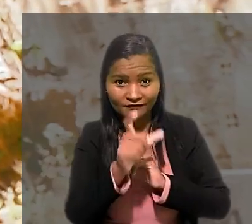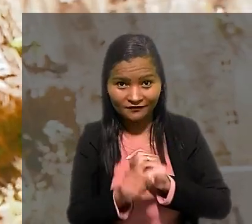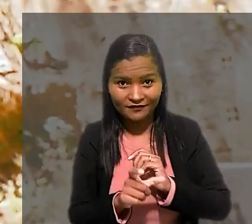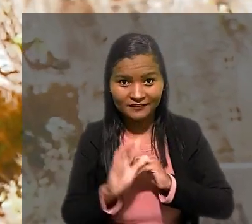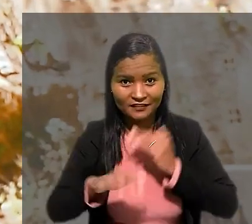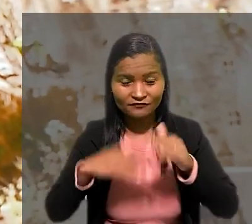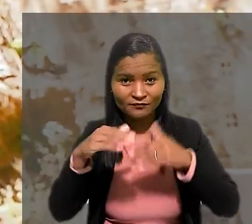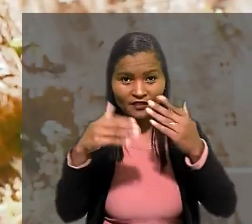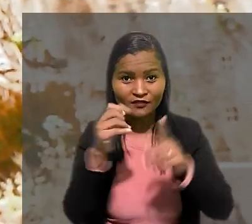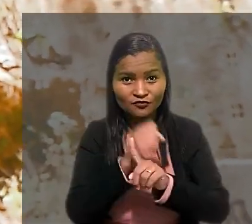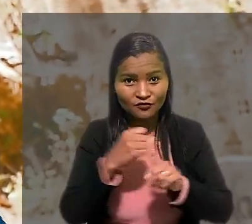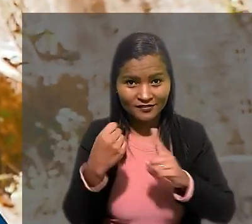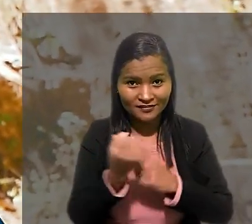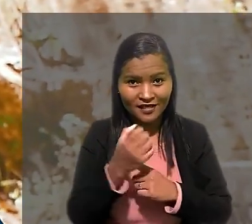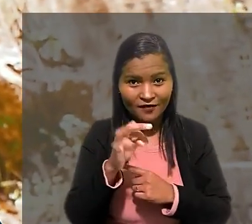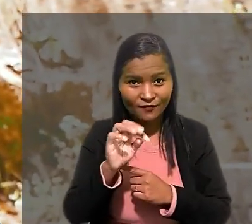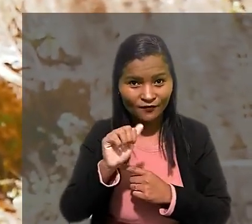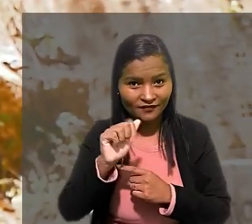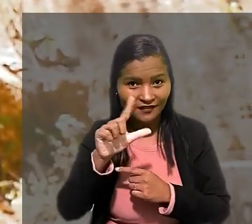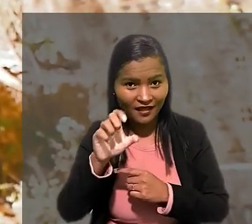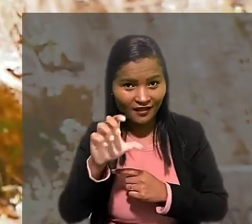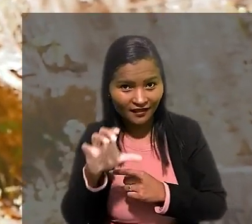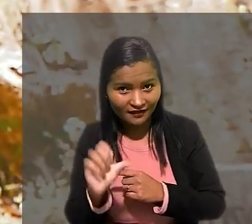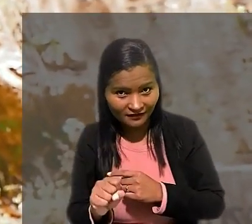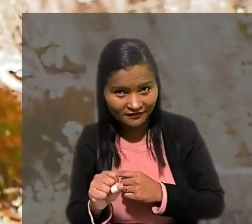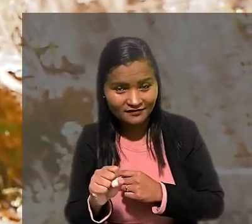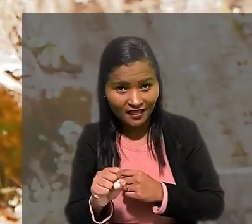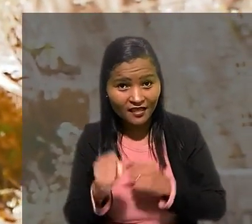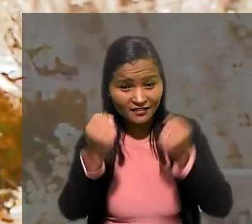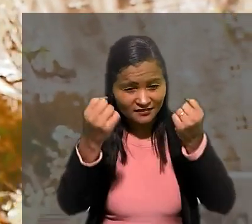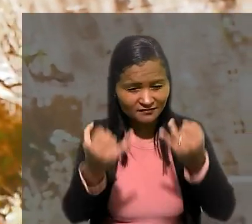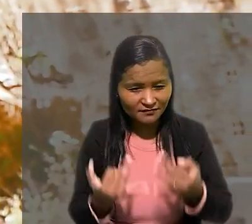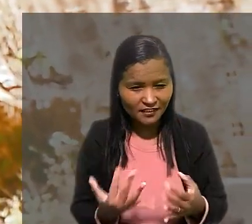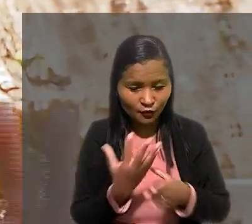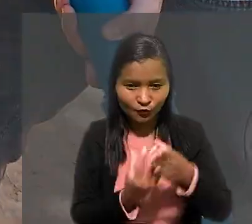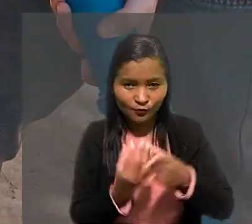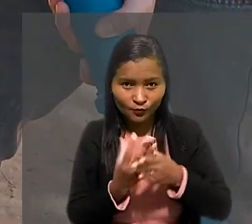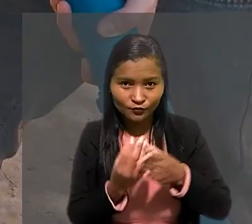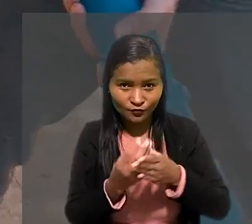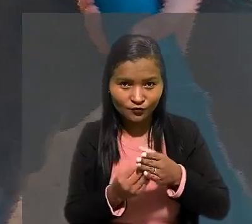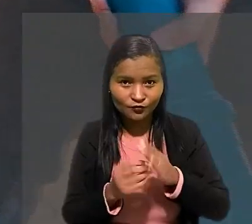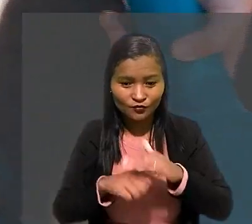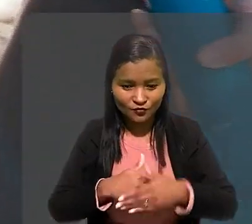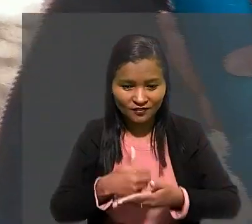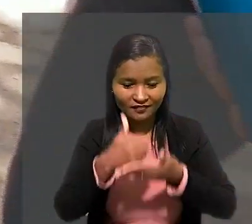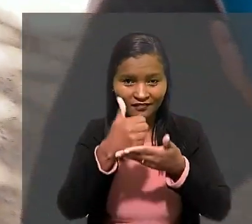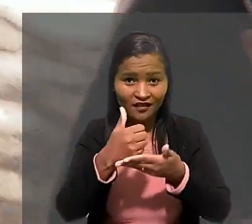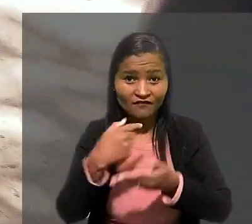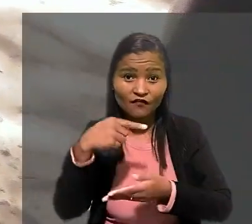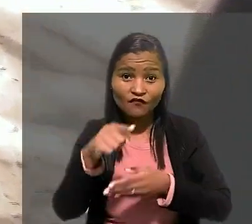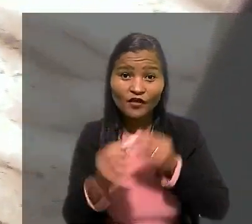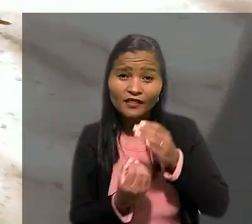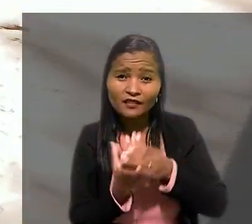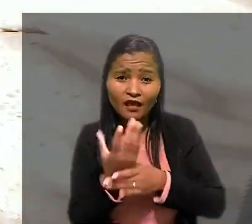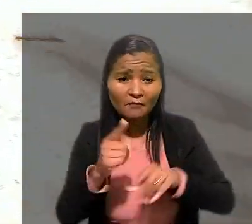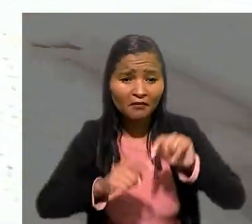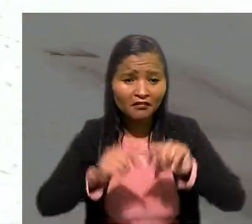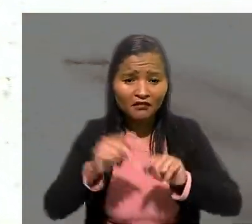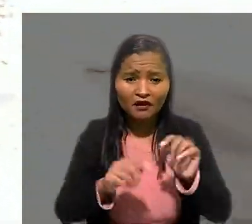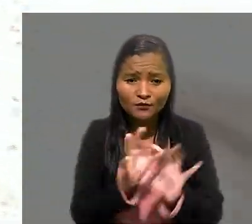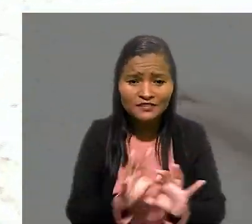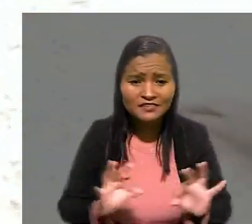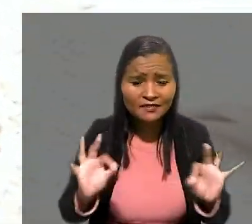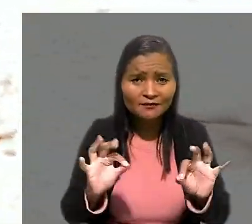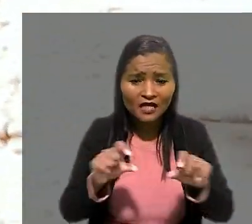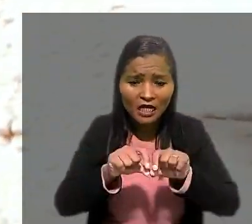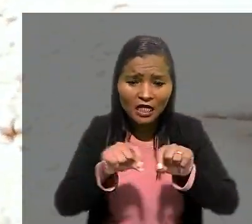da ONG, Thalisson Souza, explica que o produto sustentável do Litro de Luz foi criado com materiais simples, cano